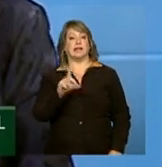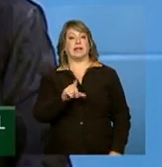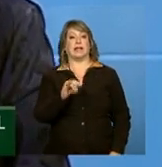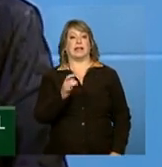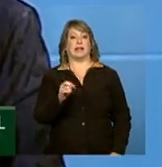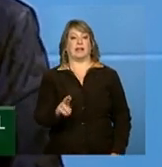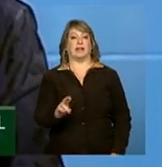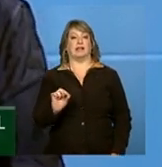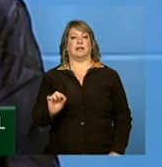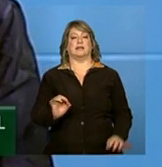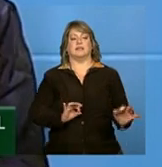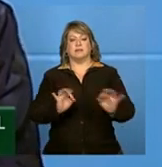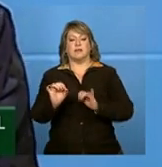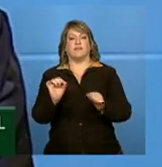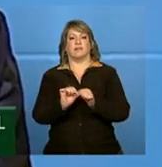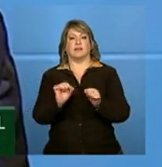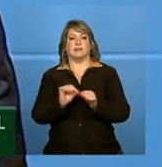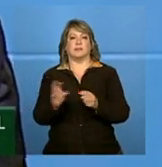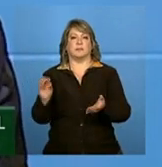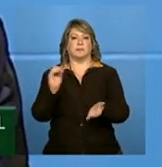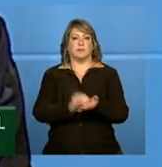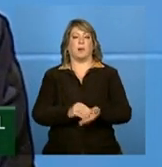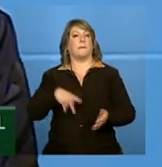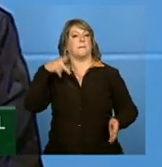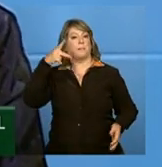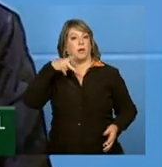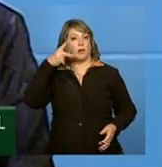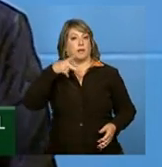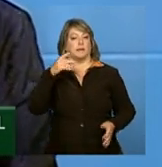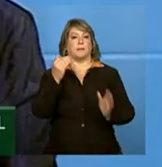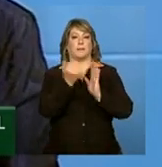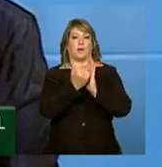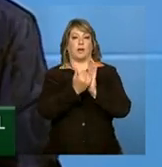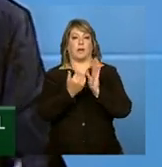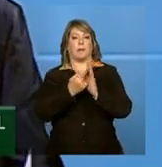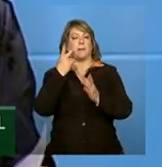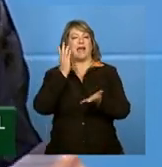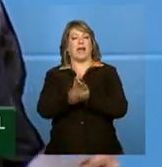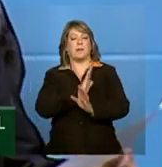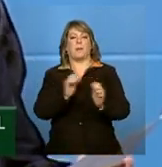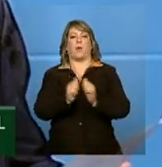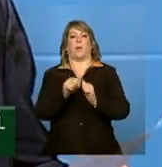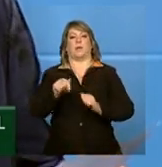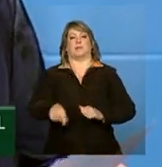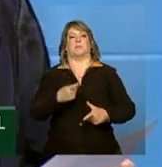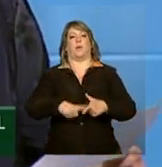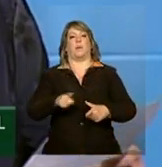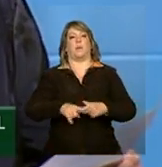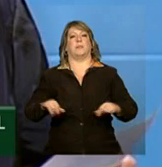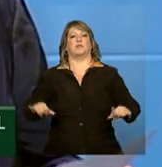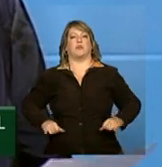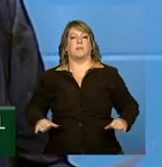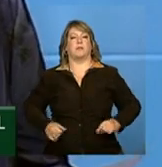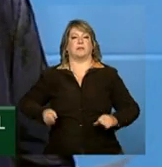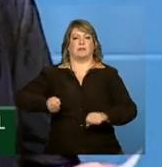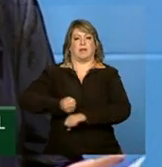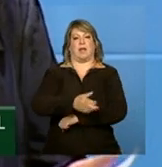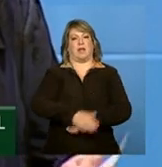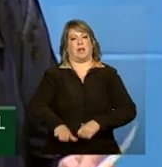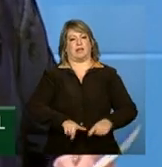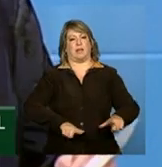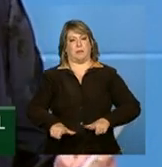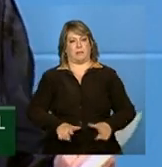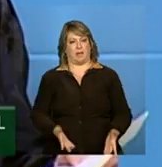liderança na elaboração e implementação de políticas e programas para erradicar o trabalho infantil. No entanto, nós